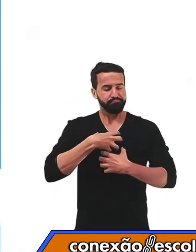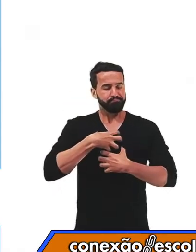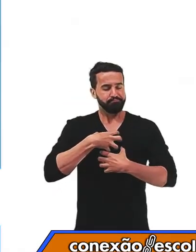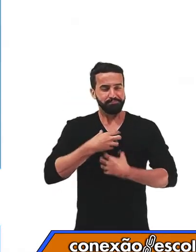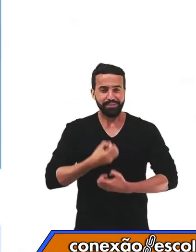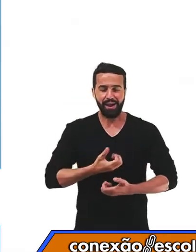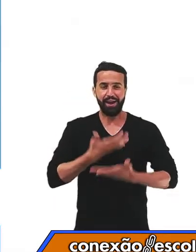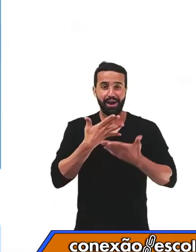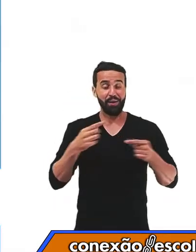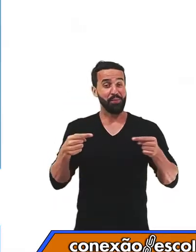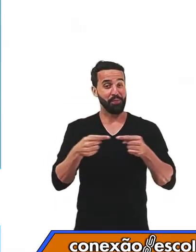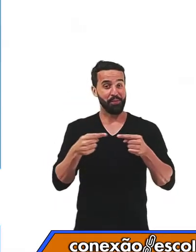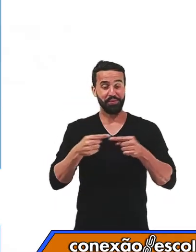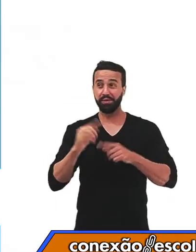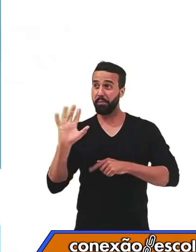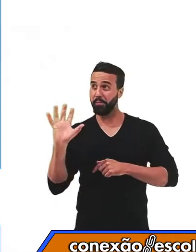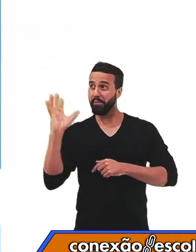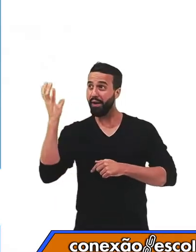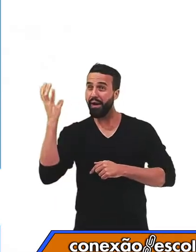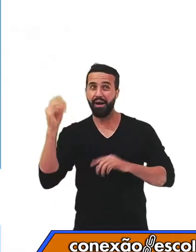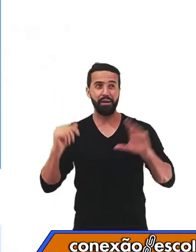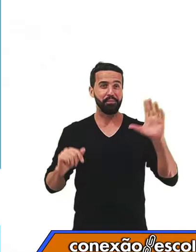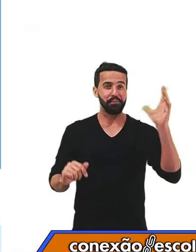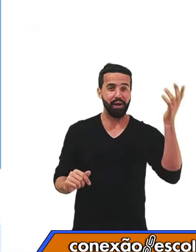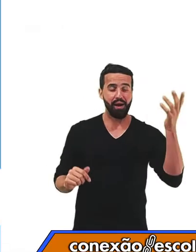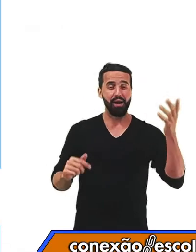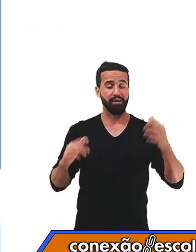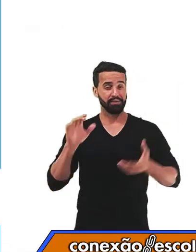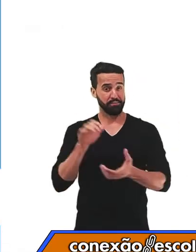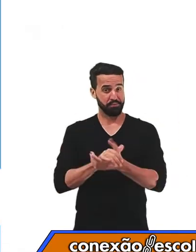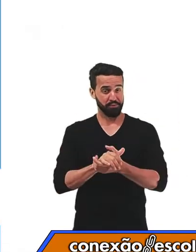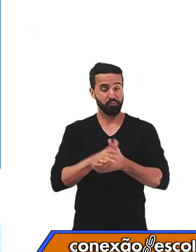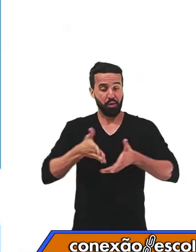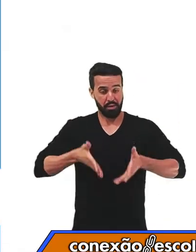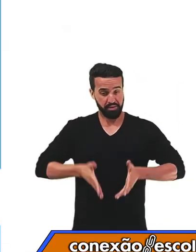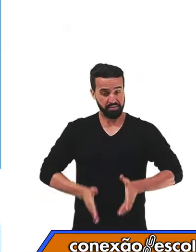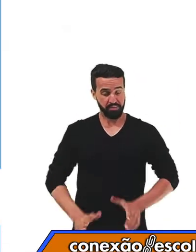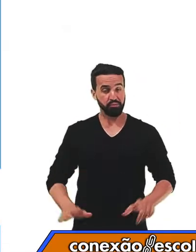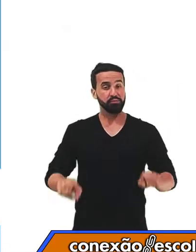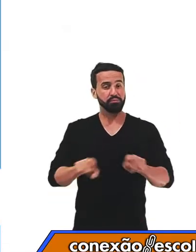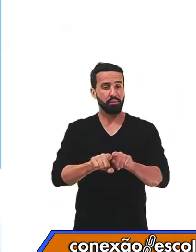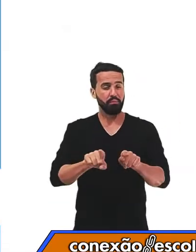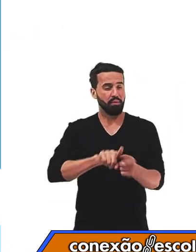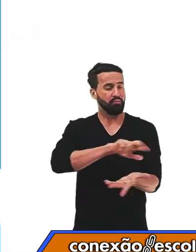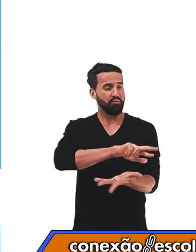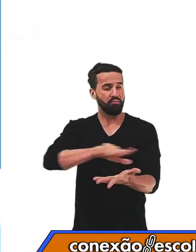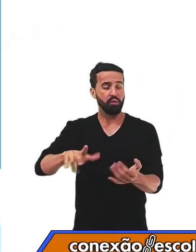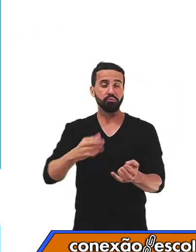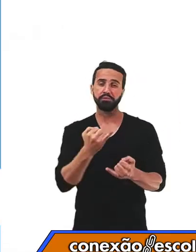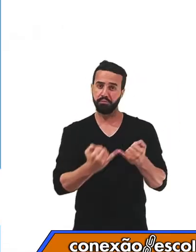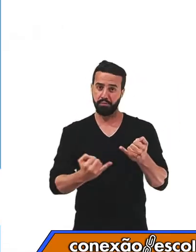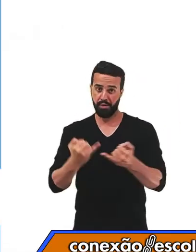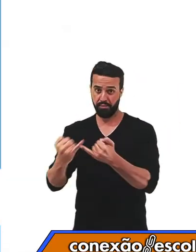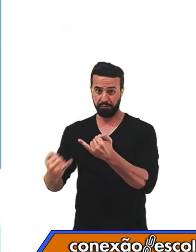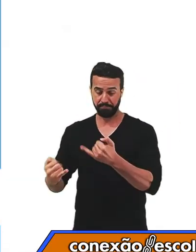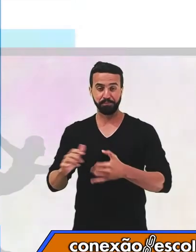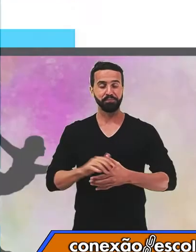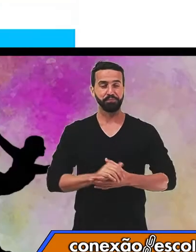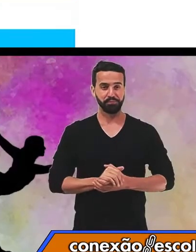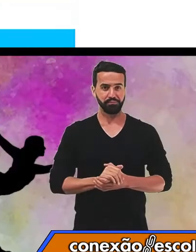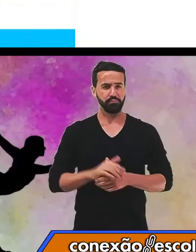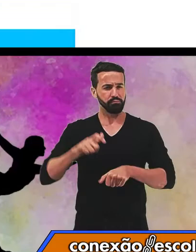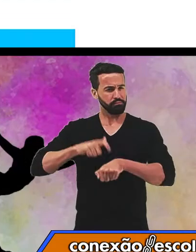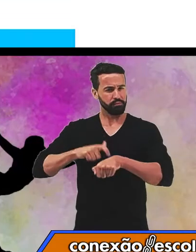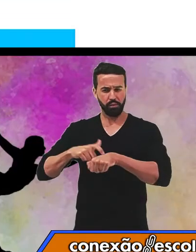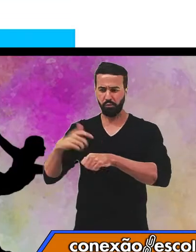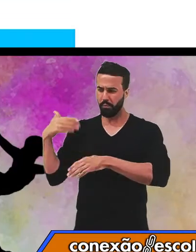à estação do ano, ao casamento, ao nascimento e aspectos similares. Com o passar do tempo e todas